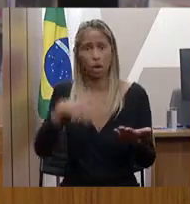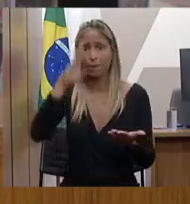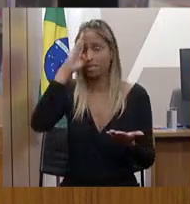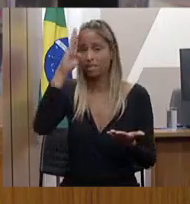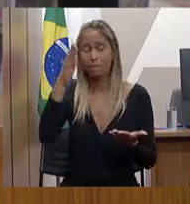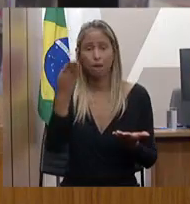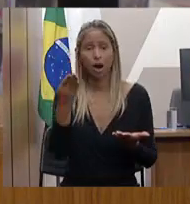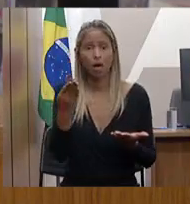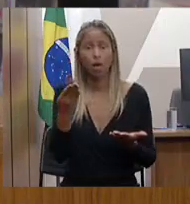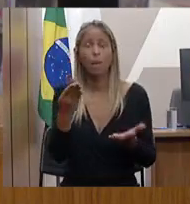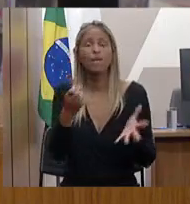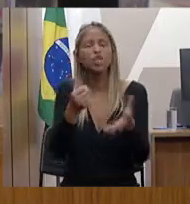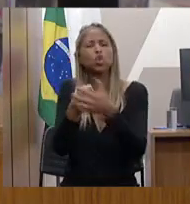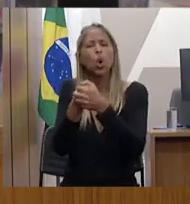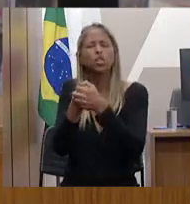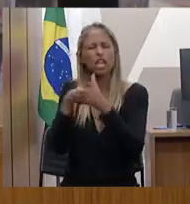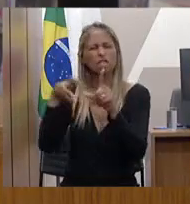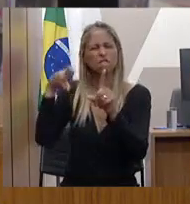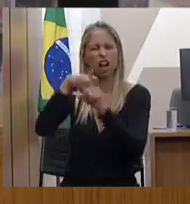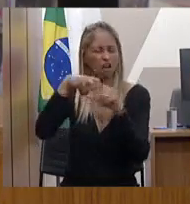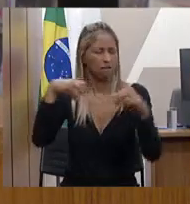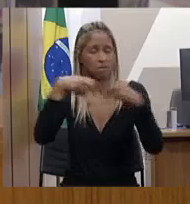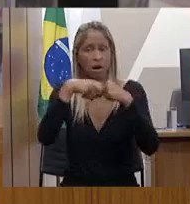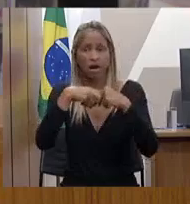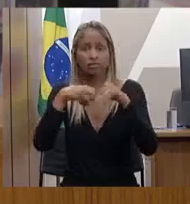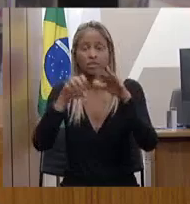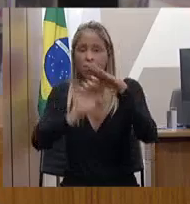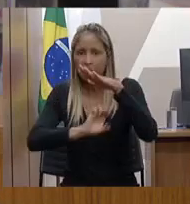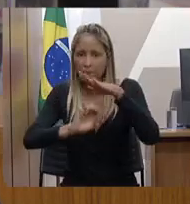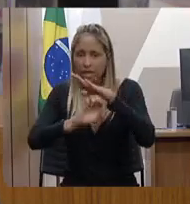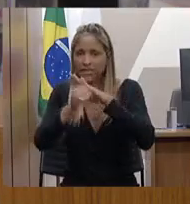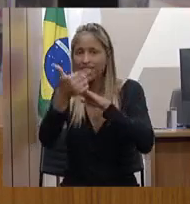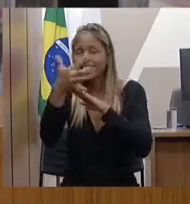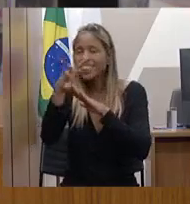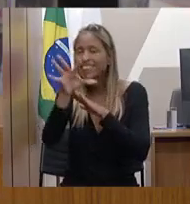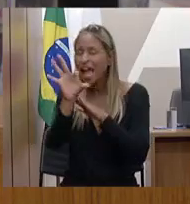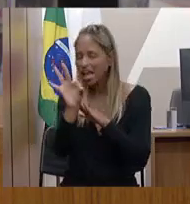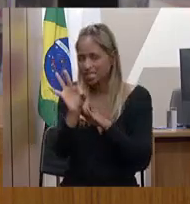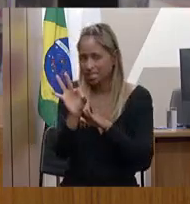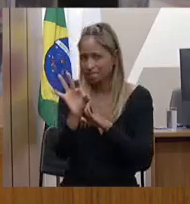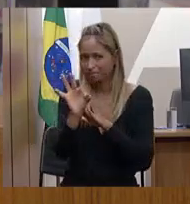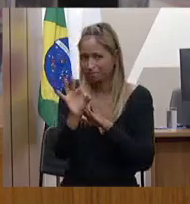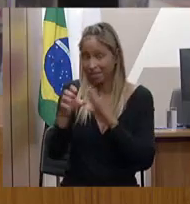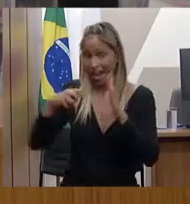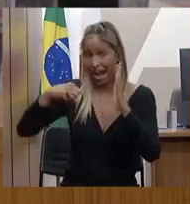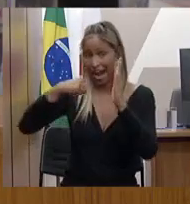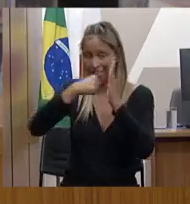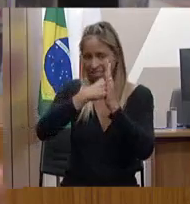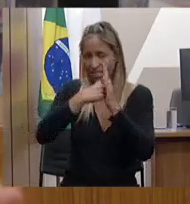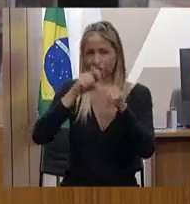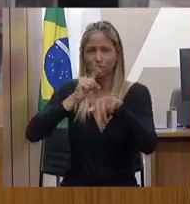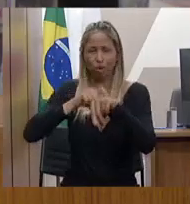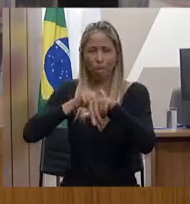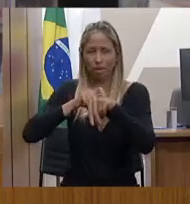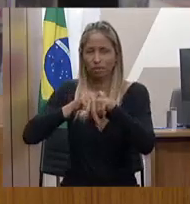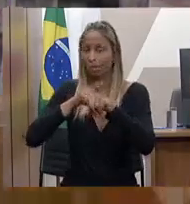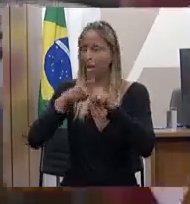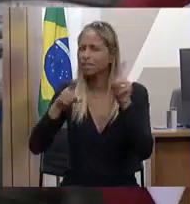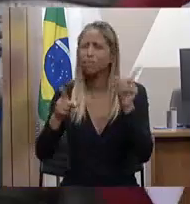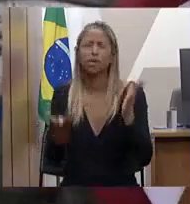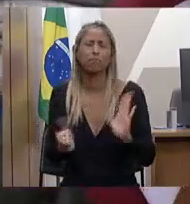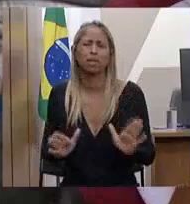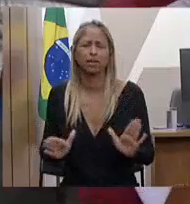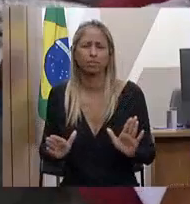acidentes para esconder acidentes tem empresa que diz que só pode ter 10 acidentes durante o período Embora esteja proibido